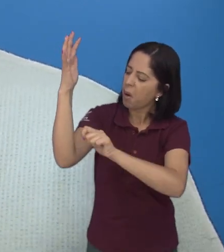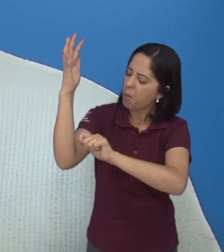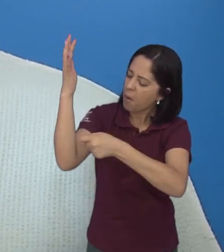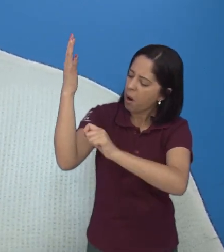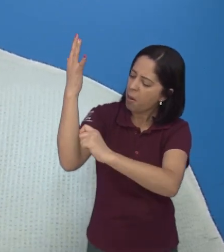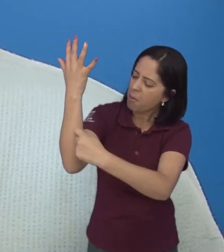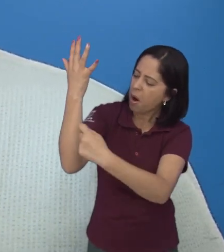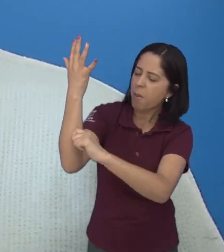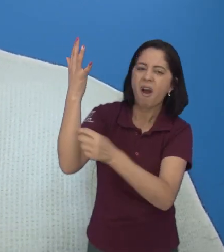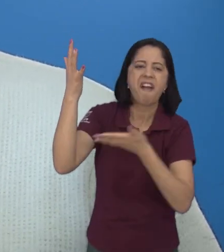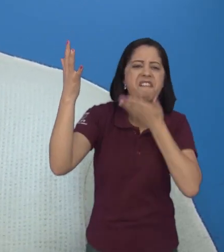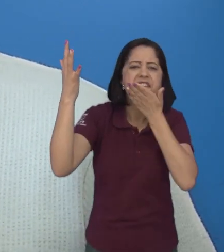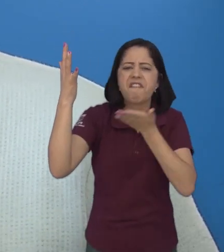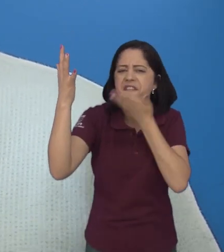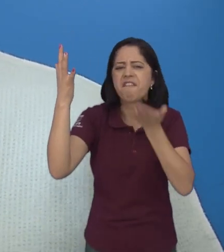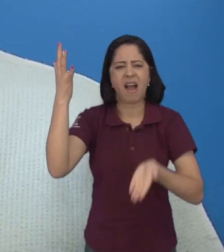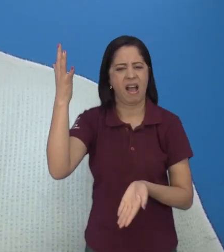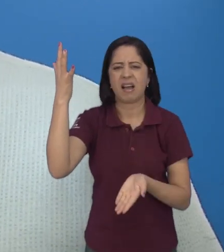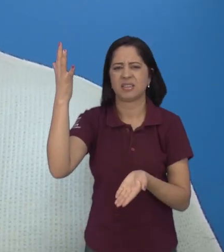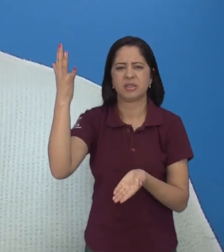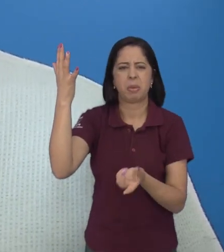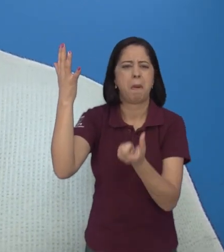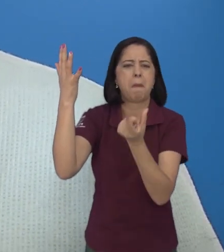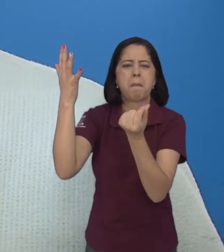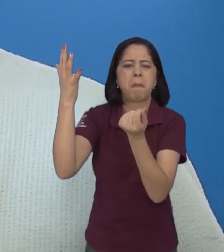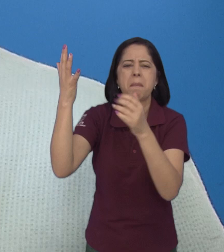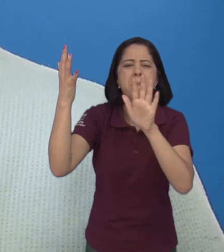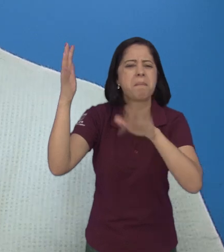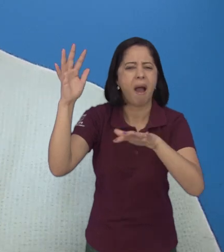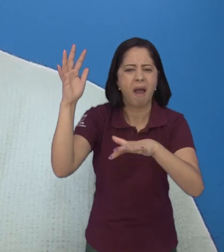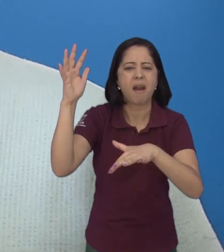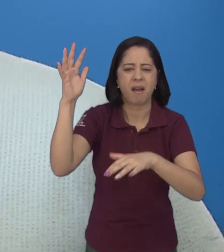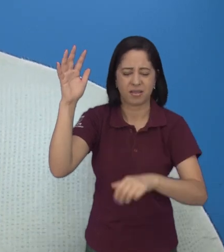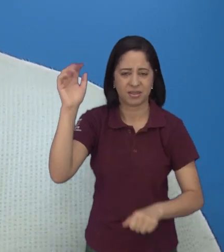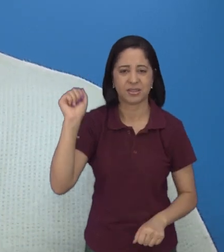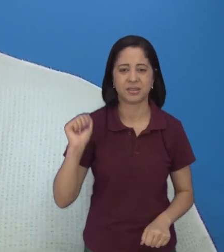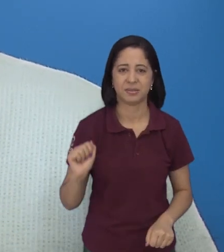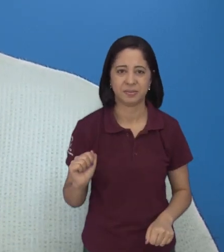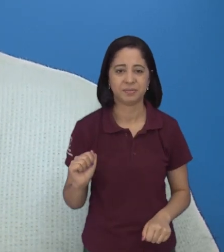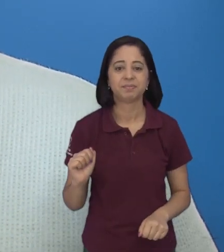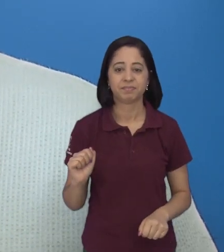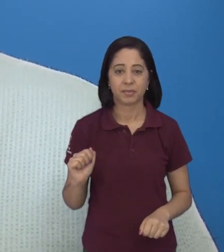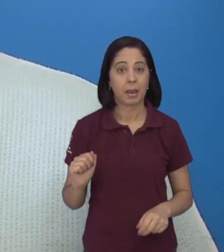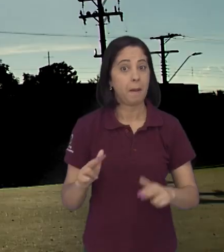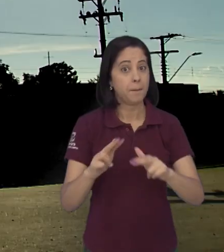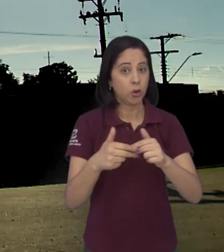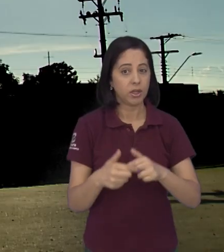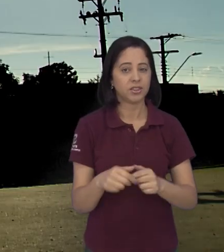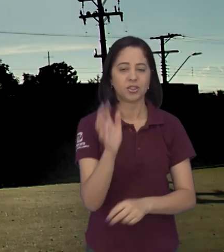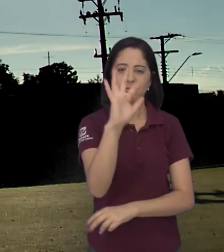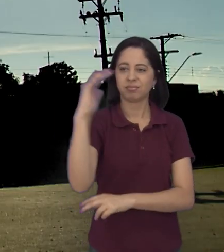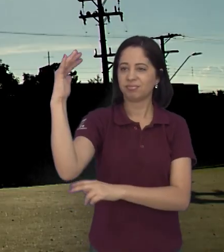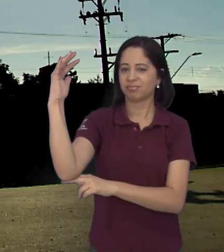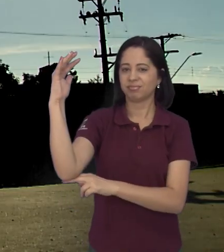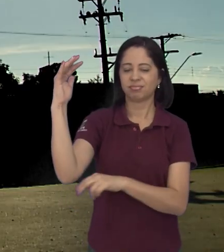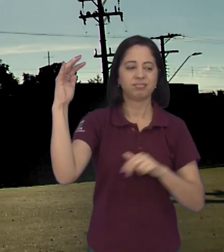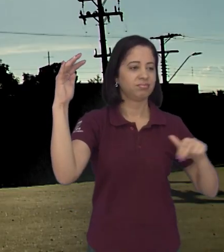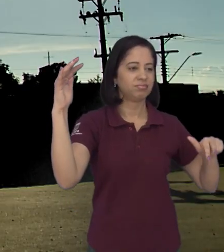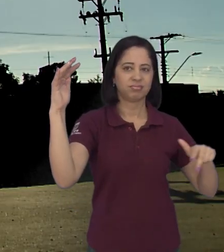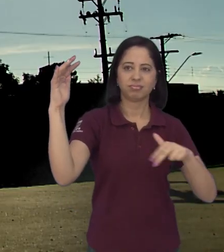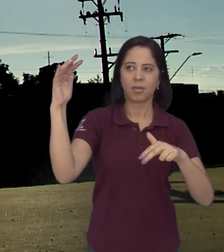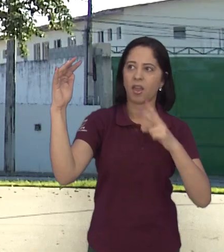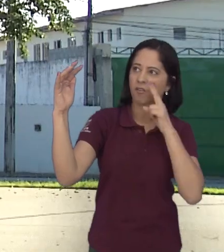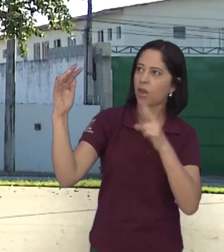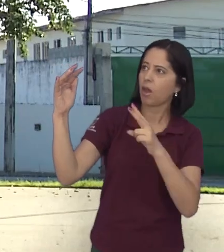o custo operacional é muito baixo, como de qualquer projeto fotovoltaico. Por isso, quando passar